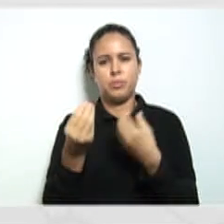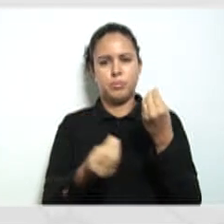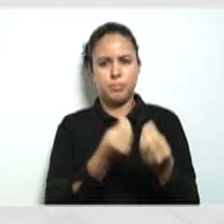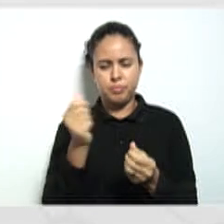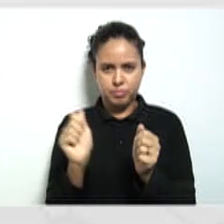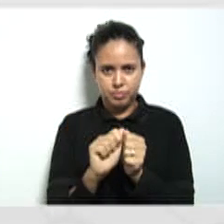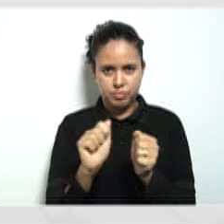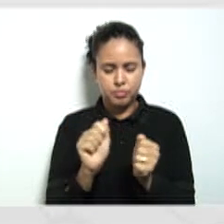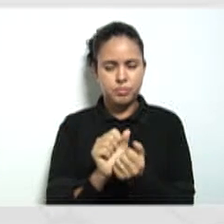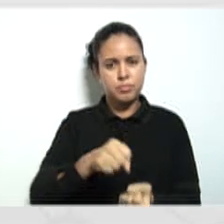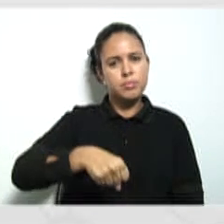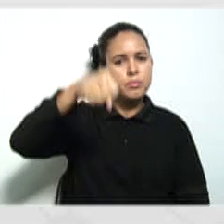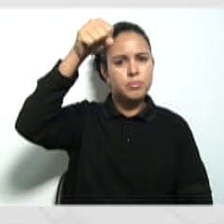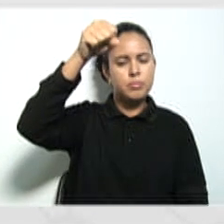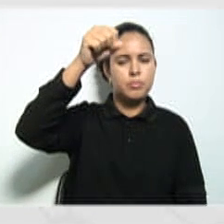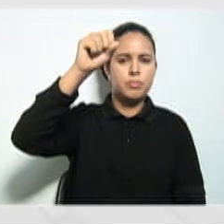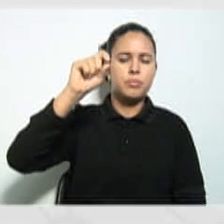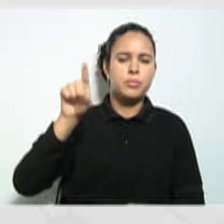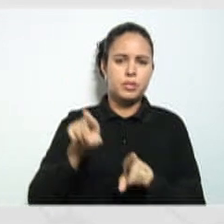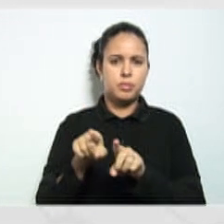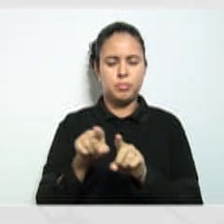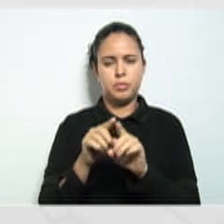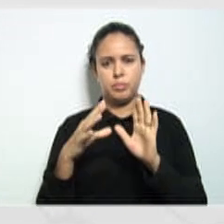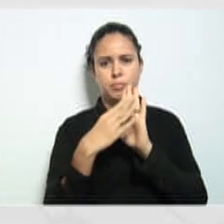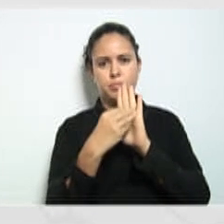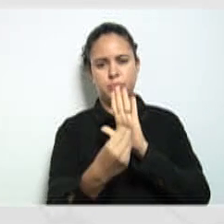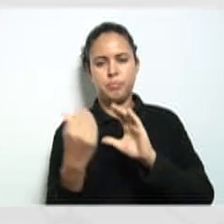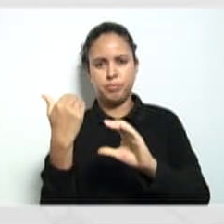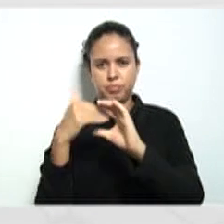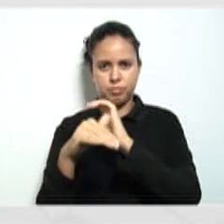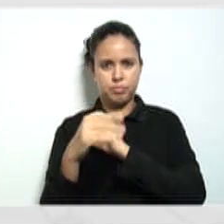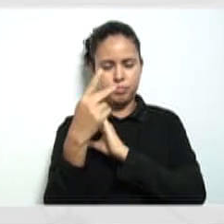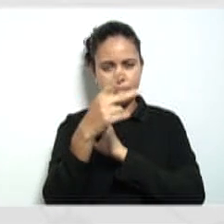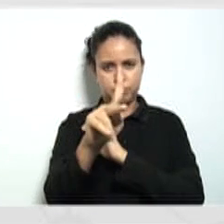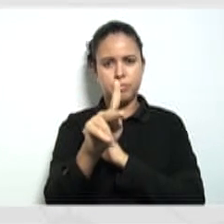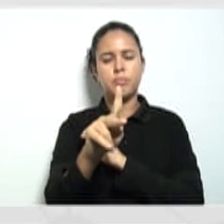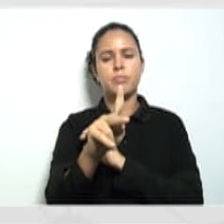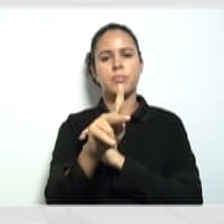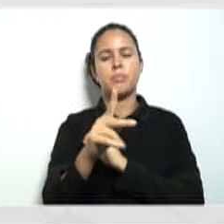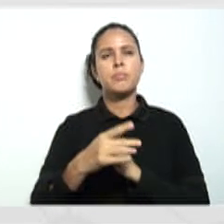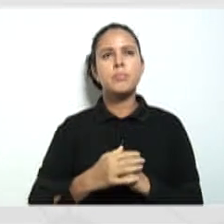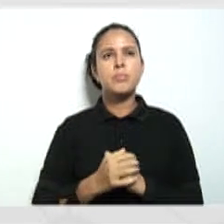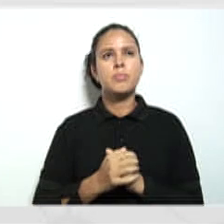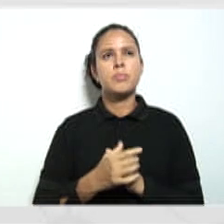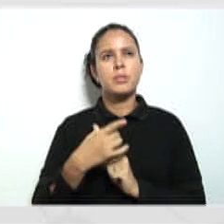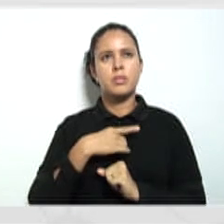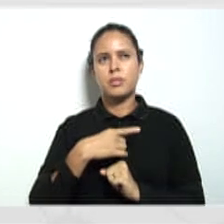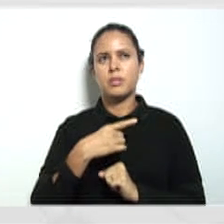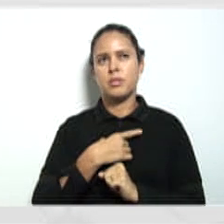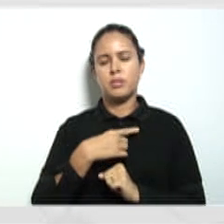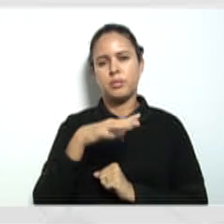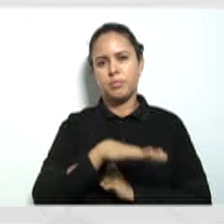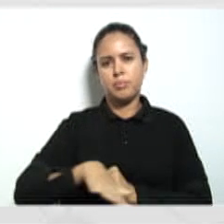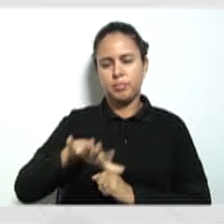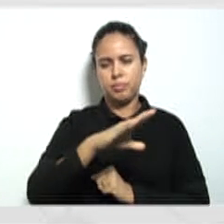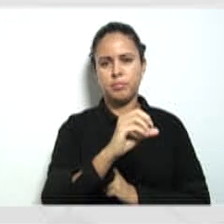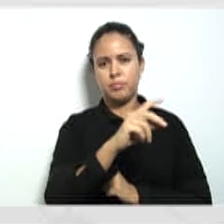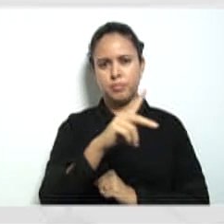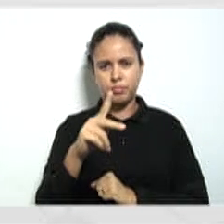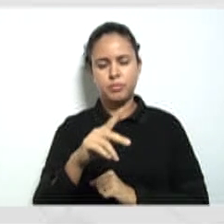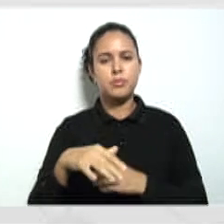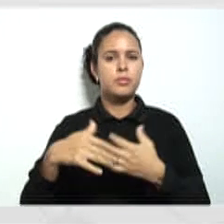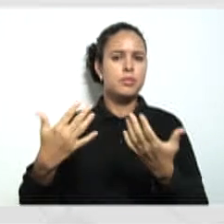que funciona. Nós estamos mandando esse modelo aqui que eu estou apresentando para vocês por slide. Está escrito aqui o ramo do cooperativismo, qual o ramo